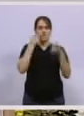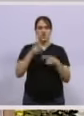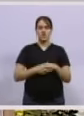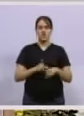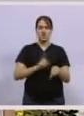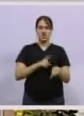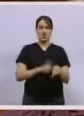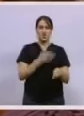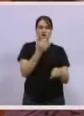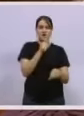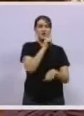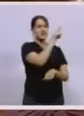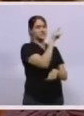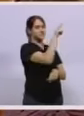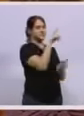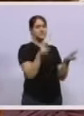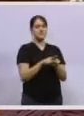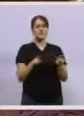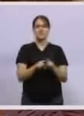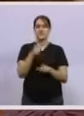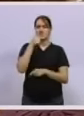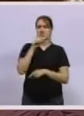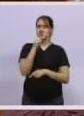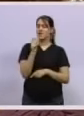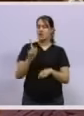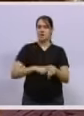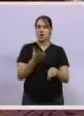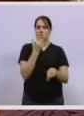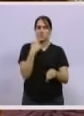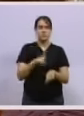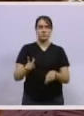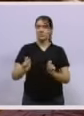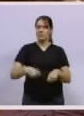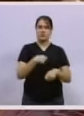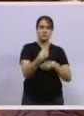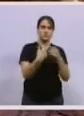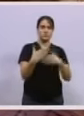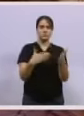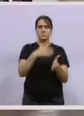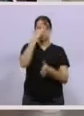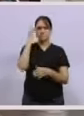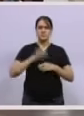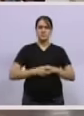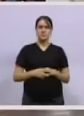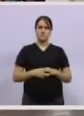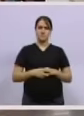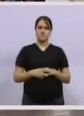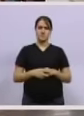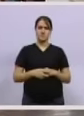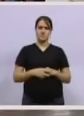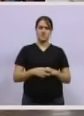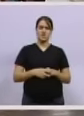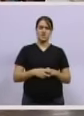hora da refeição, não era, dona Ana? Não tinha para todo mundo. O que ela fazia? Colocava na boca de cada um, com a